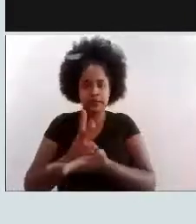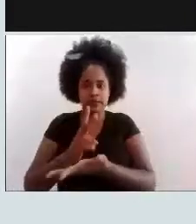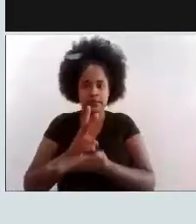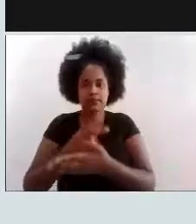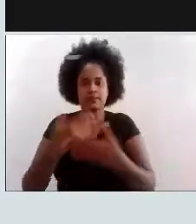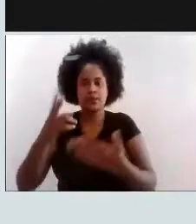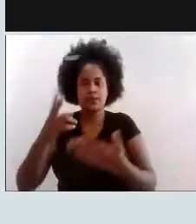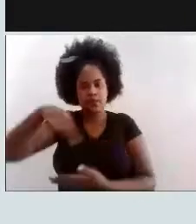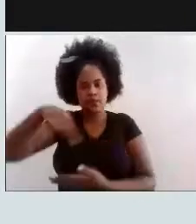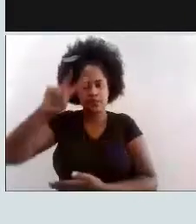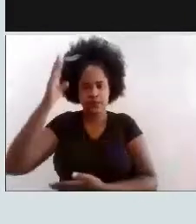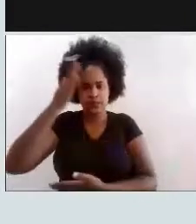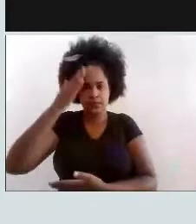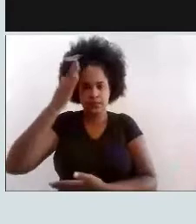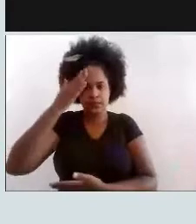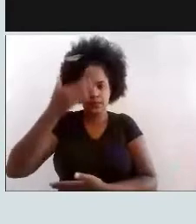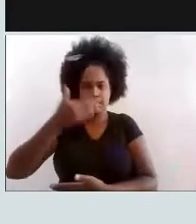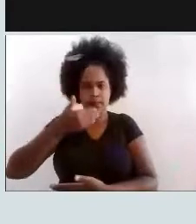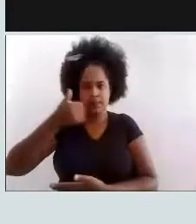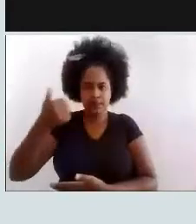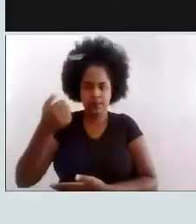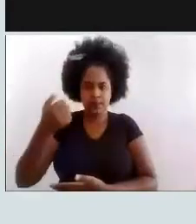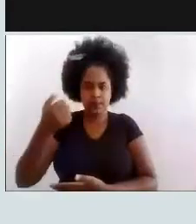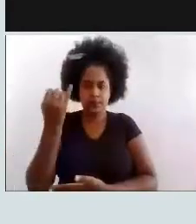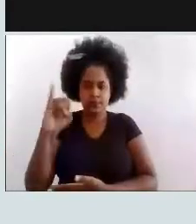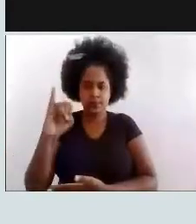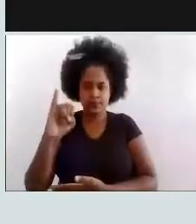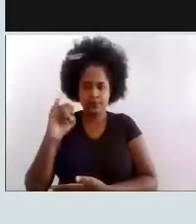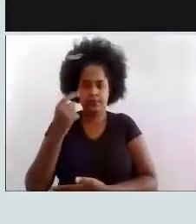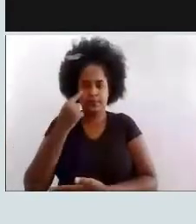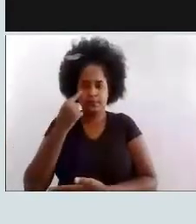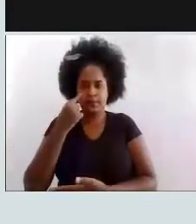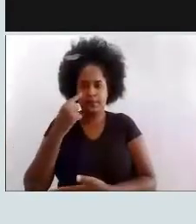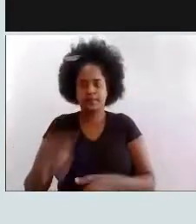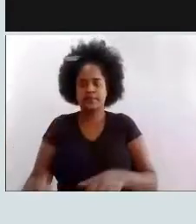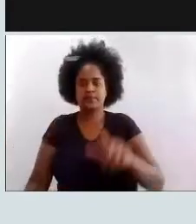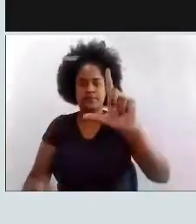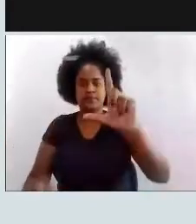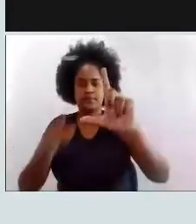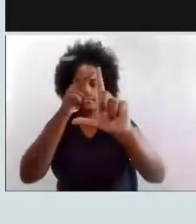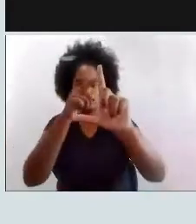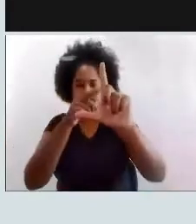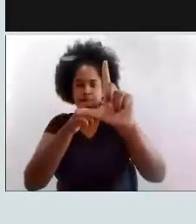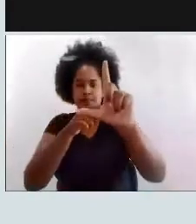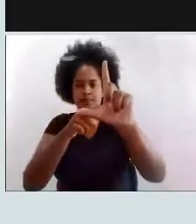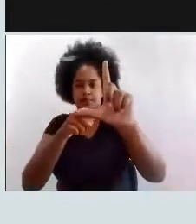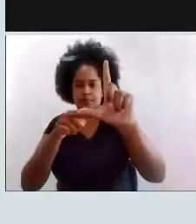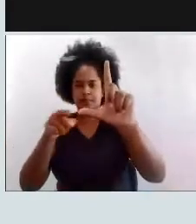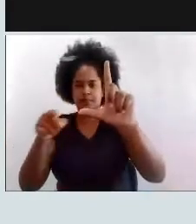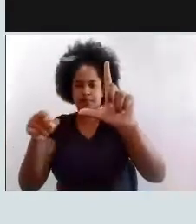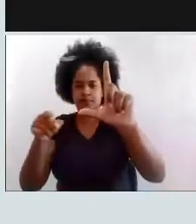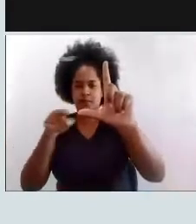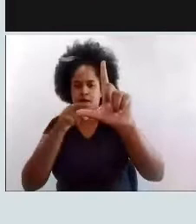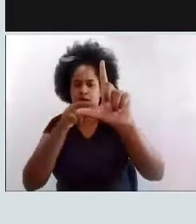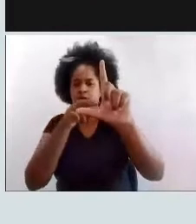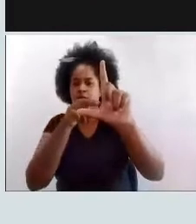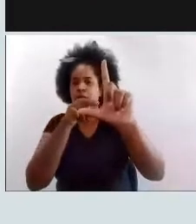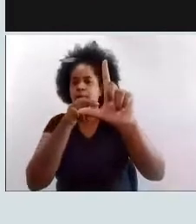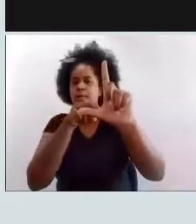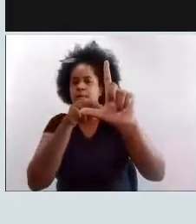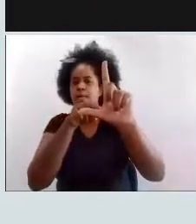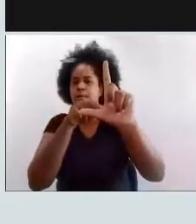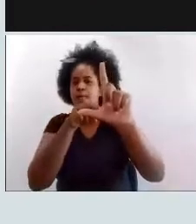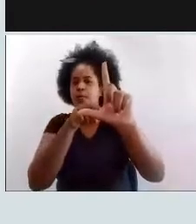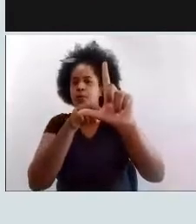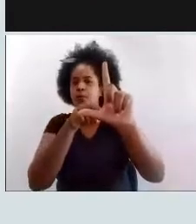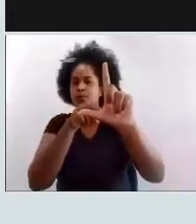Se dois pontos possuem um ponto em comum, então eles possuem pelo menos mais de um ponto